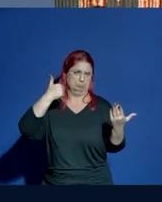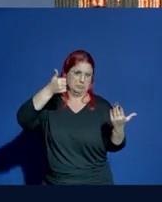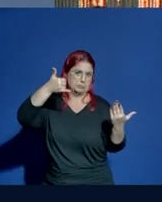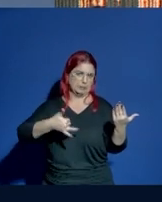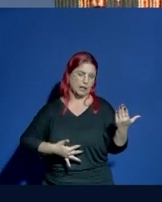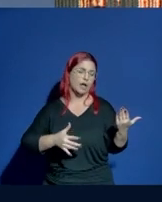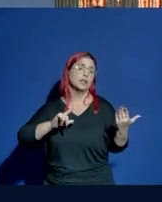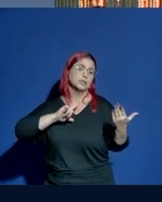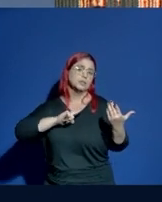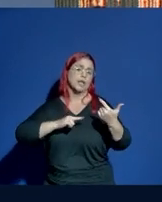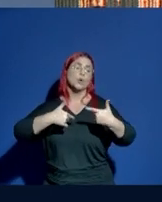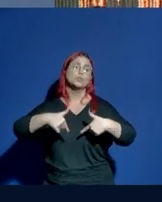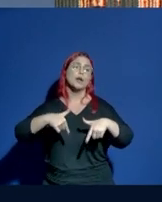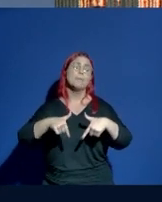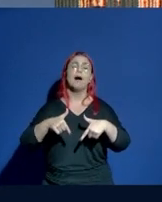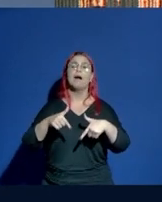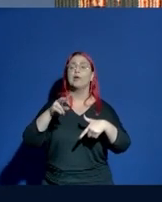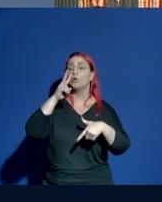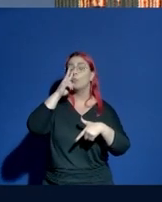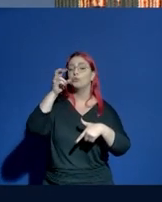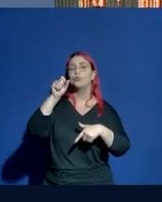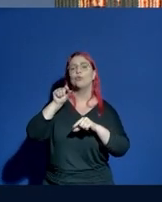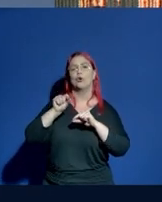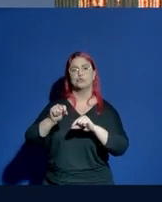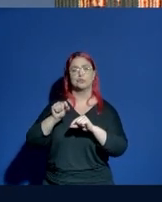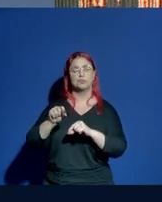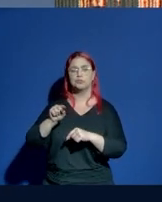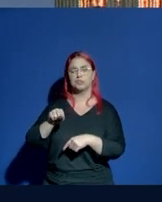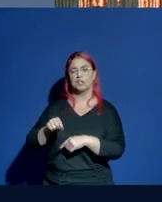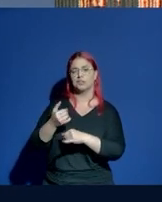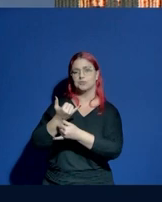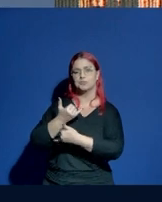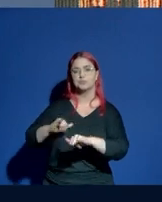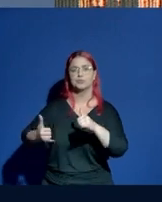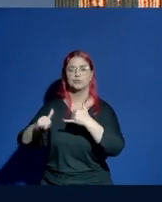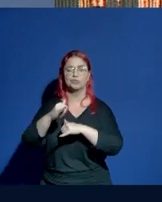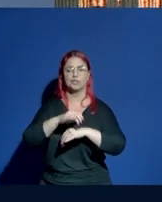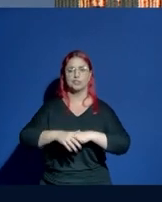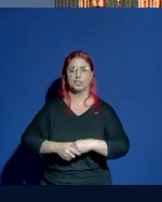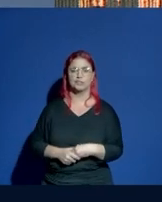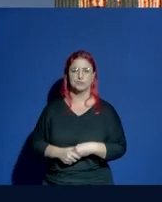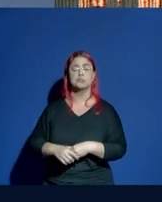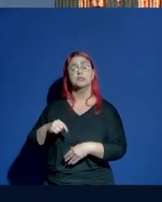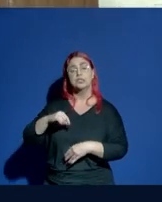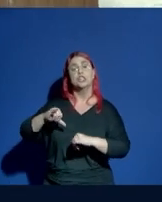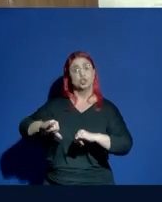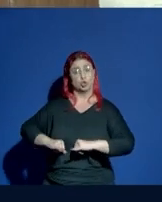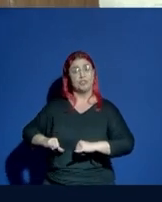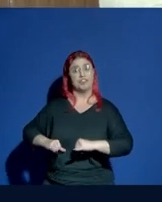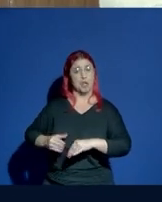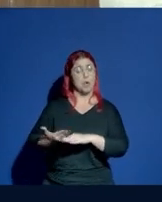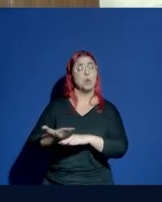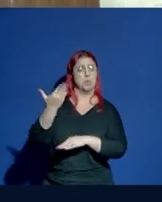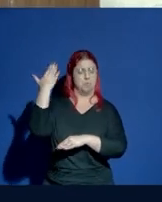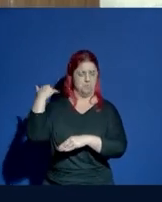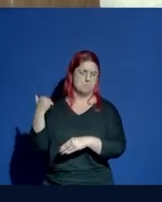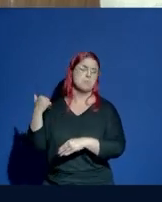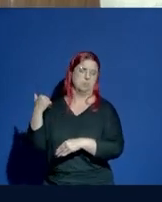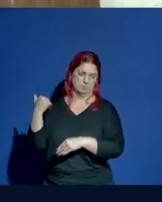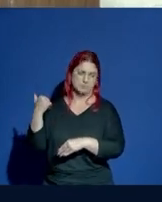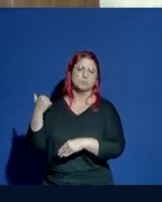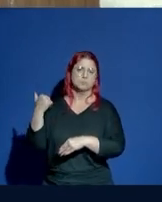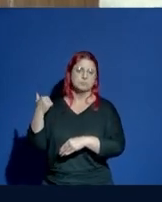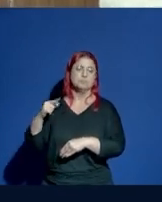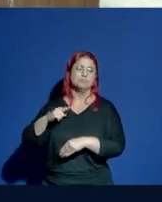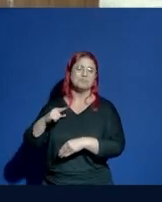tem uma atuação muito forte dentro do setor sul energético um setor que sofreu muito durante um período dos últimos anos